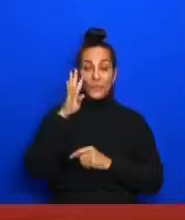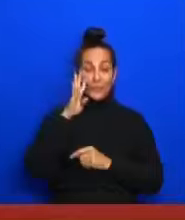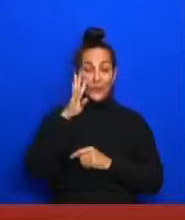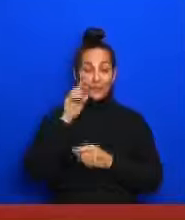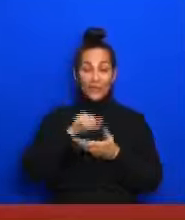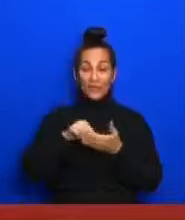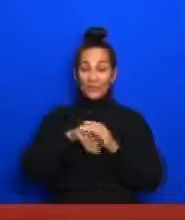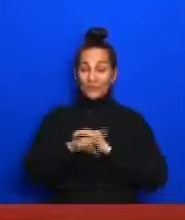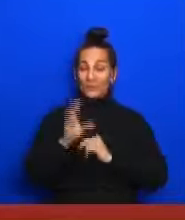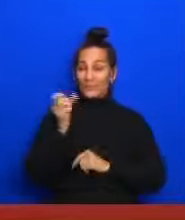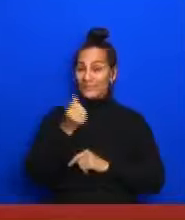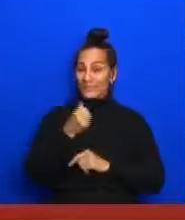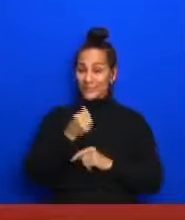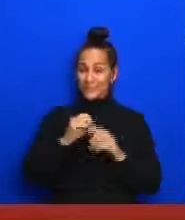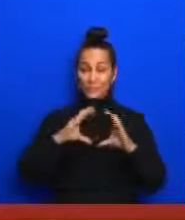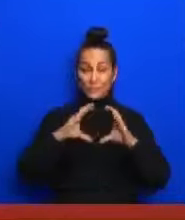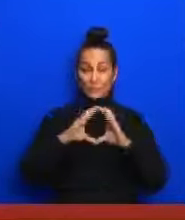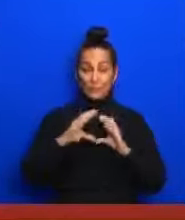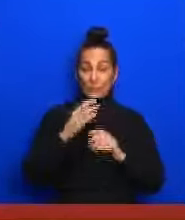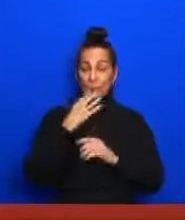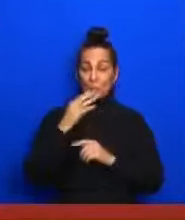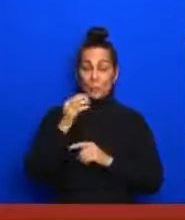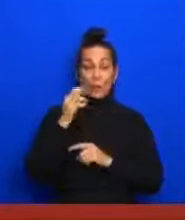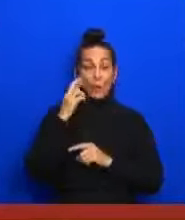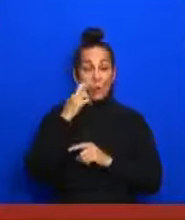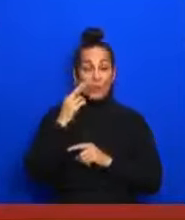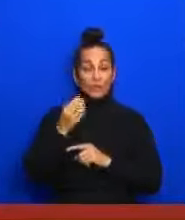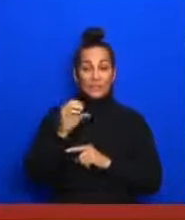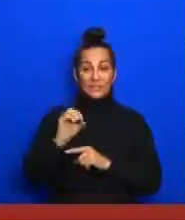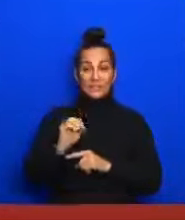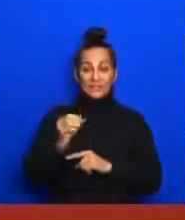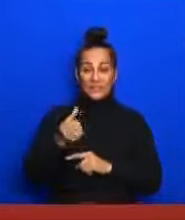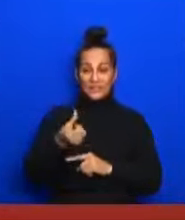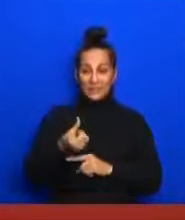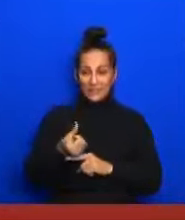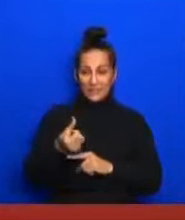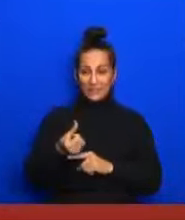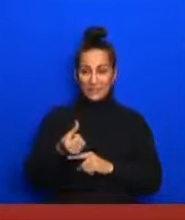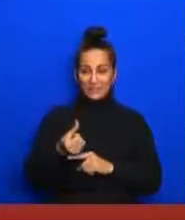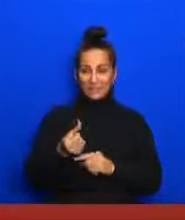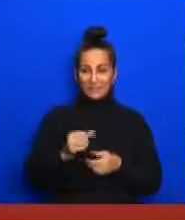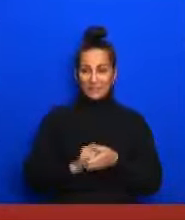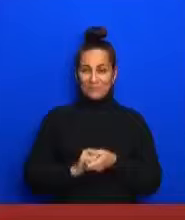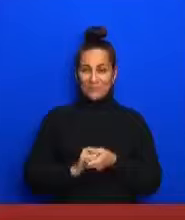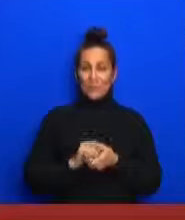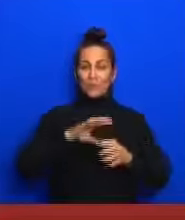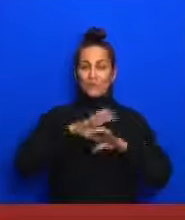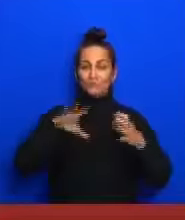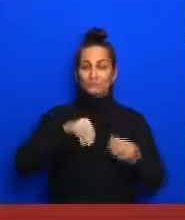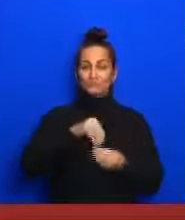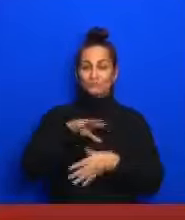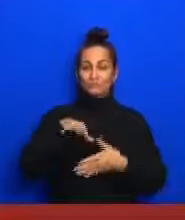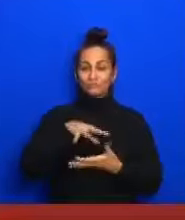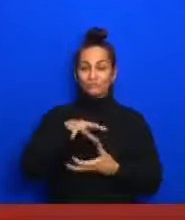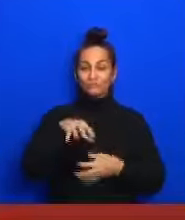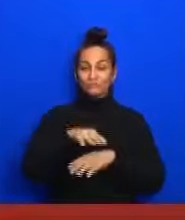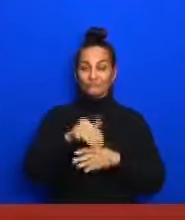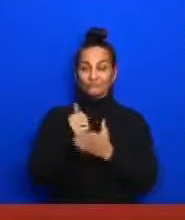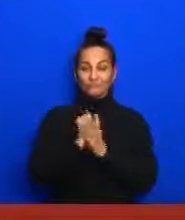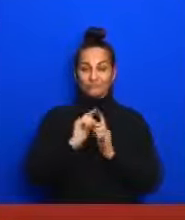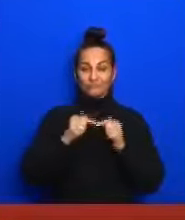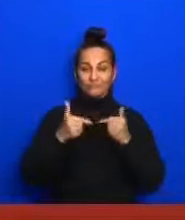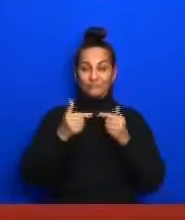tem Loto Mania sexta. Bola rosa 06, rosa 06. O globo girando, você chamando, a